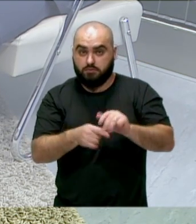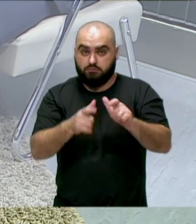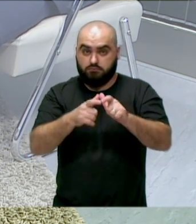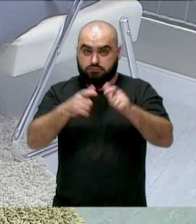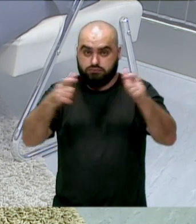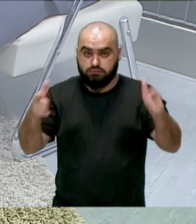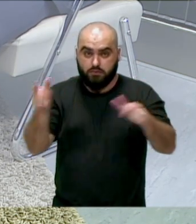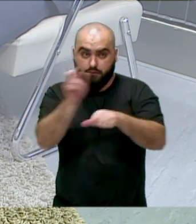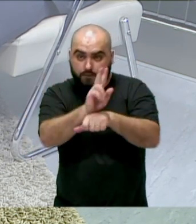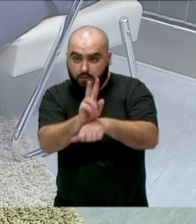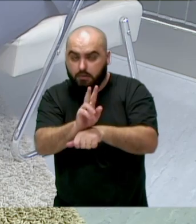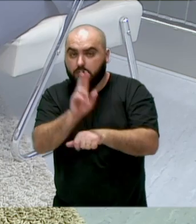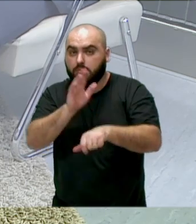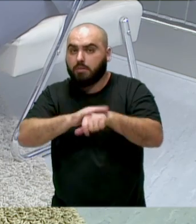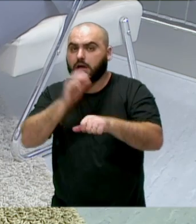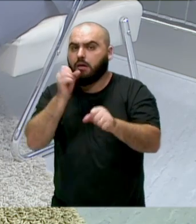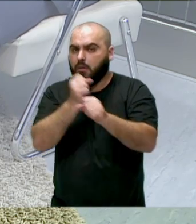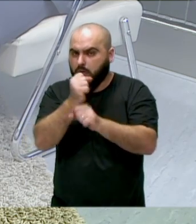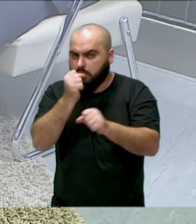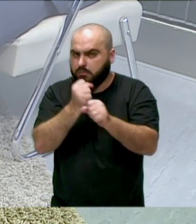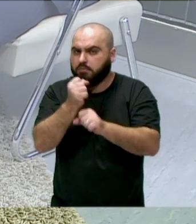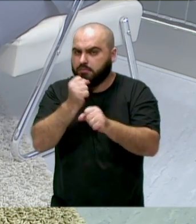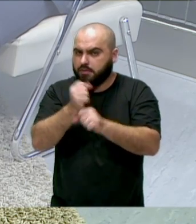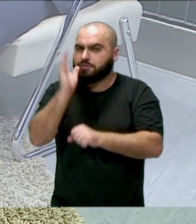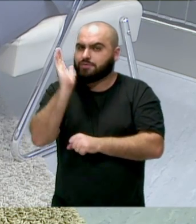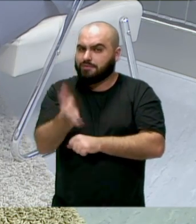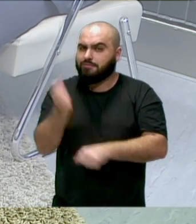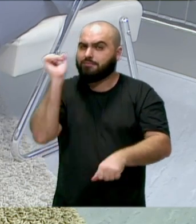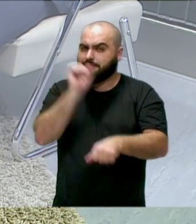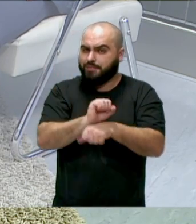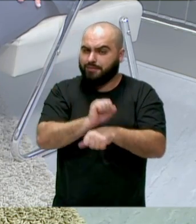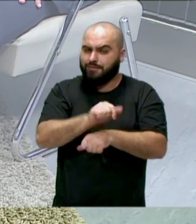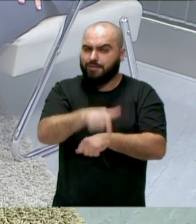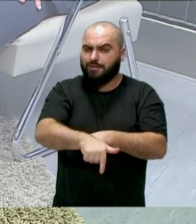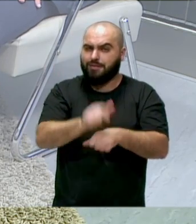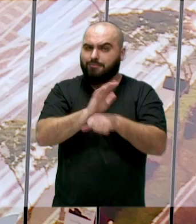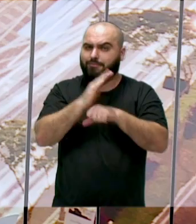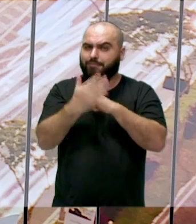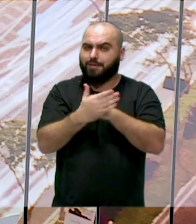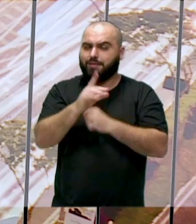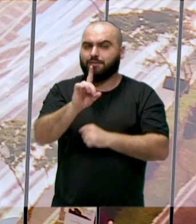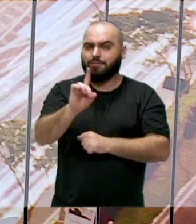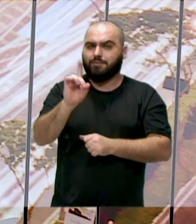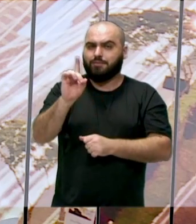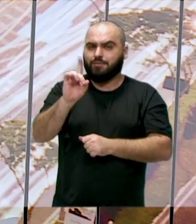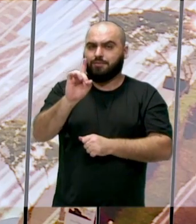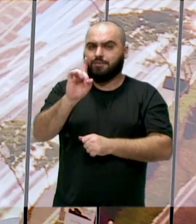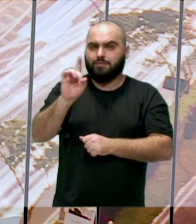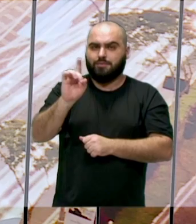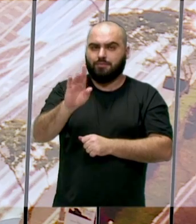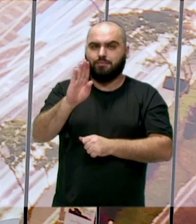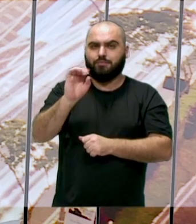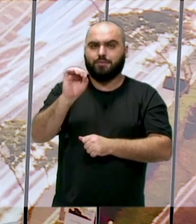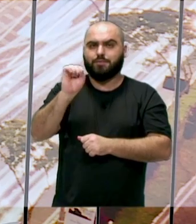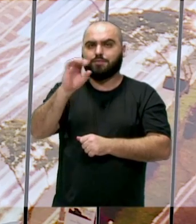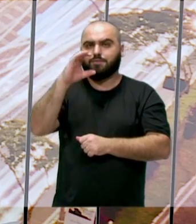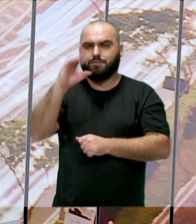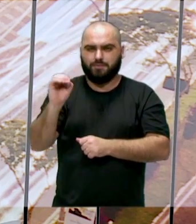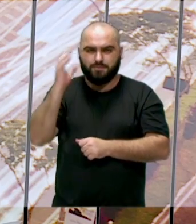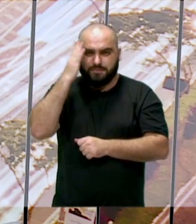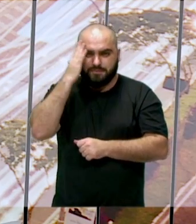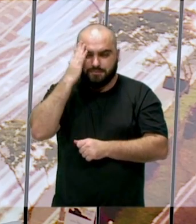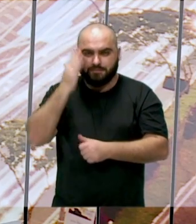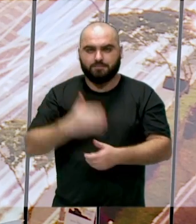fiscalização numa obra que já foi, inclusive, embargada aqui no bairro Dom Bosco, na rua Manuel Joaquim Coelho.